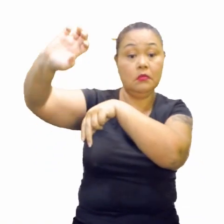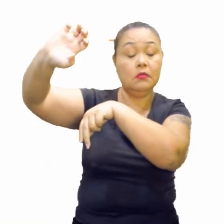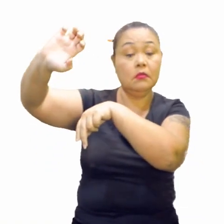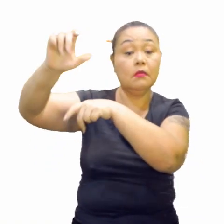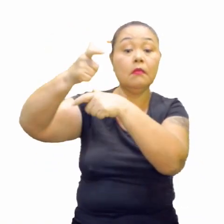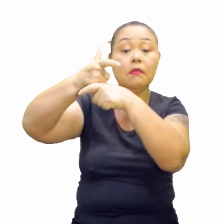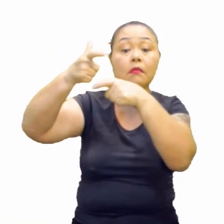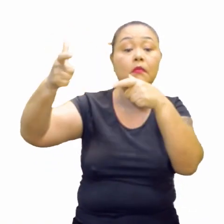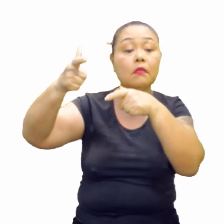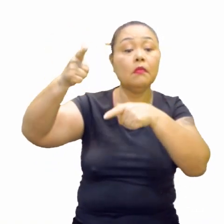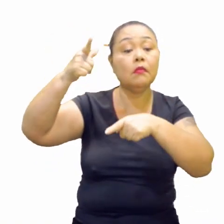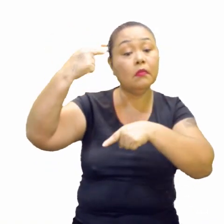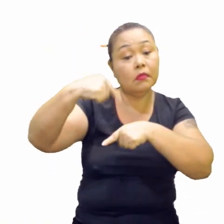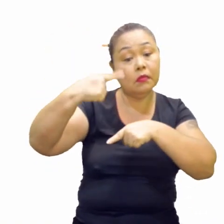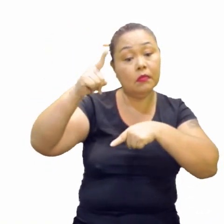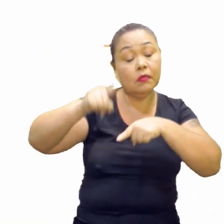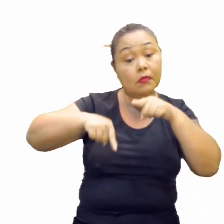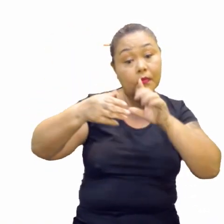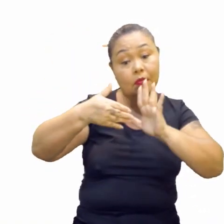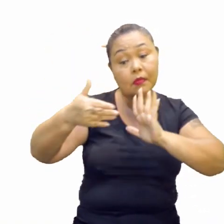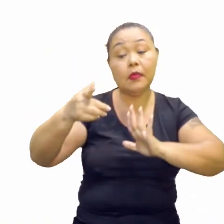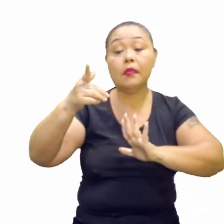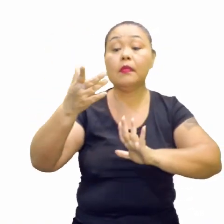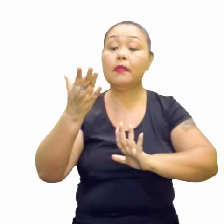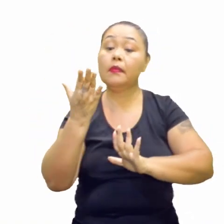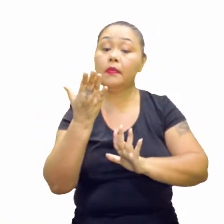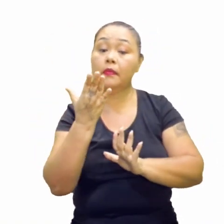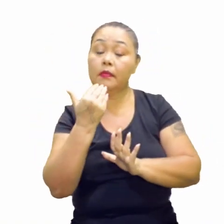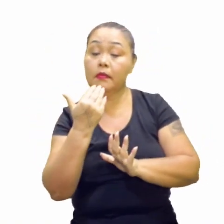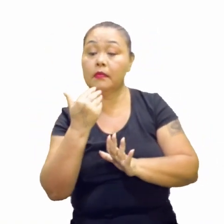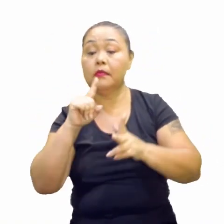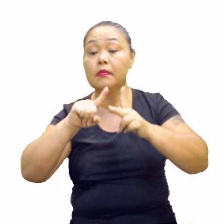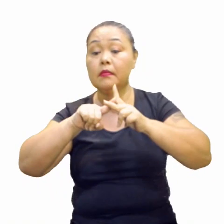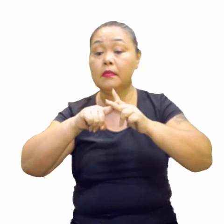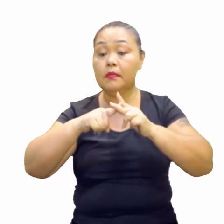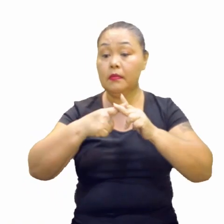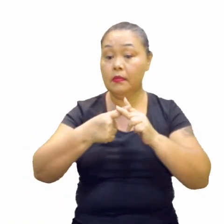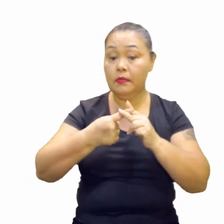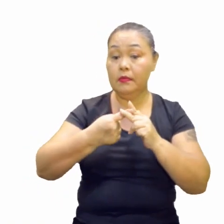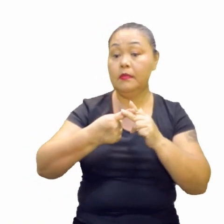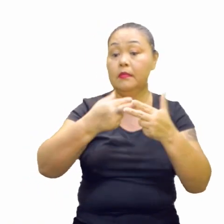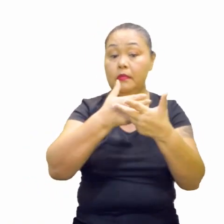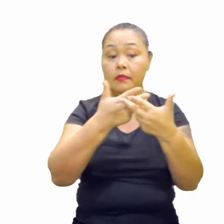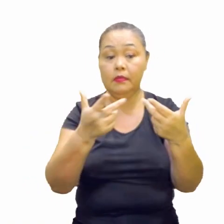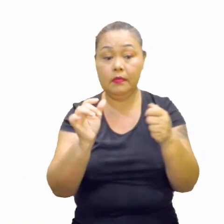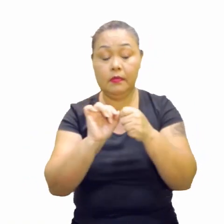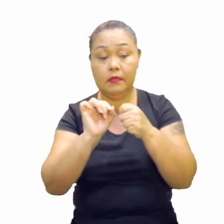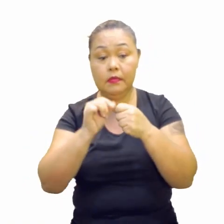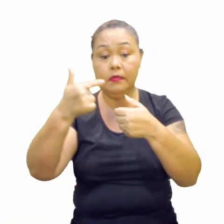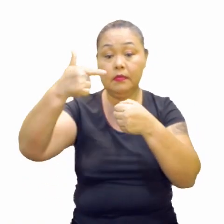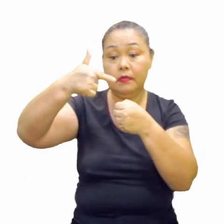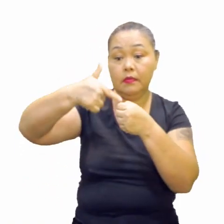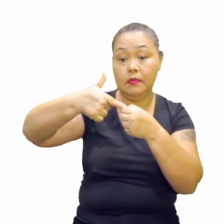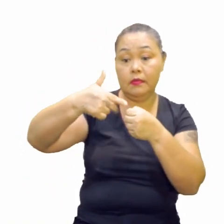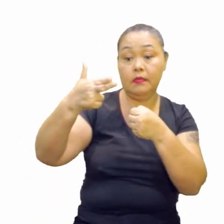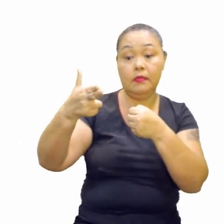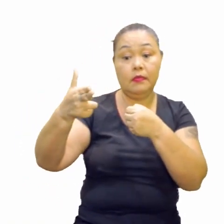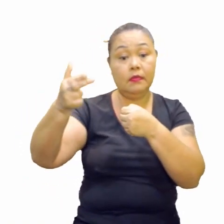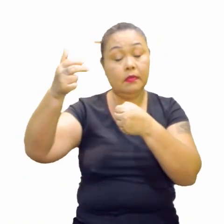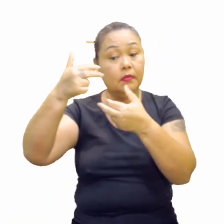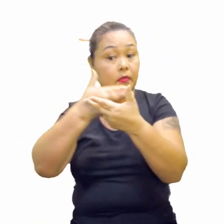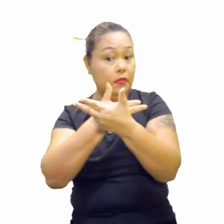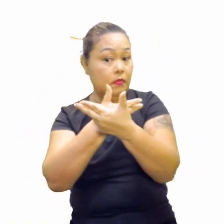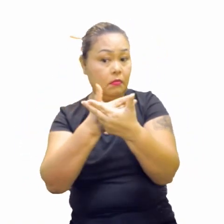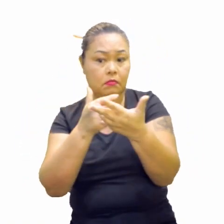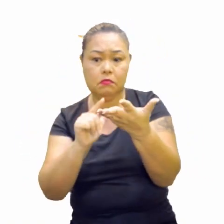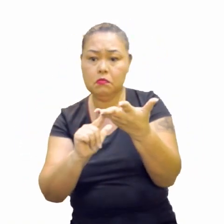parte que eles necessitavam na época. Alimento, máquinas, combustível, armas e tantos